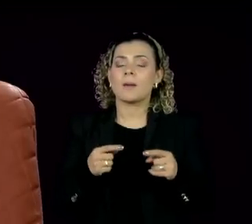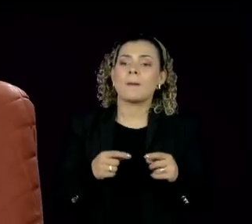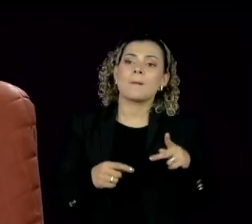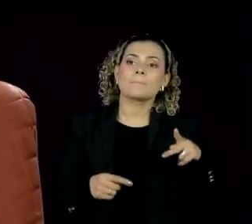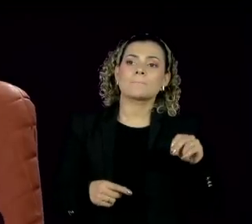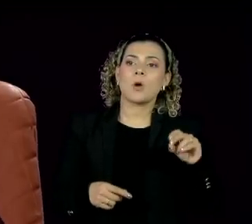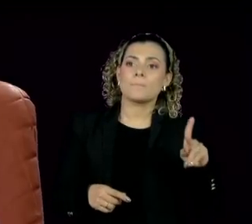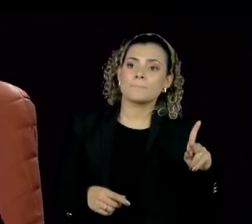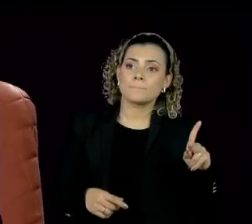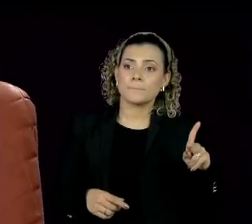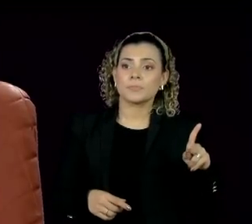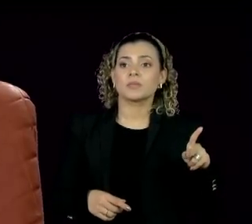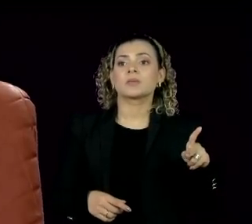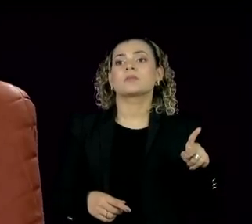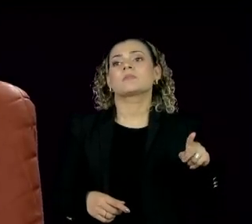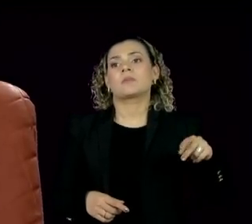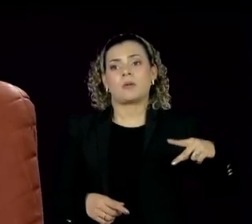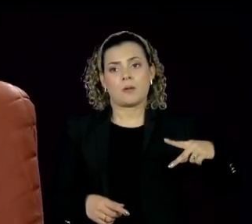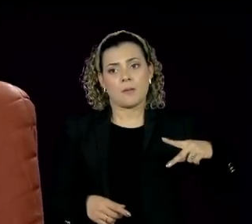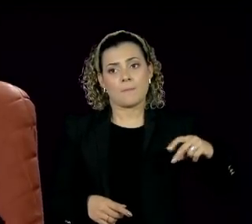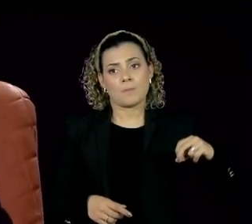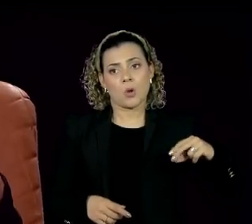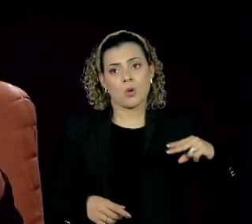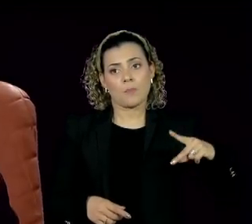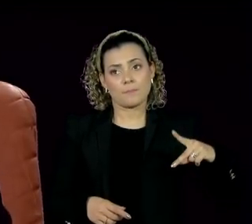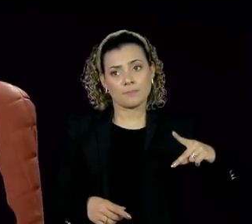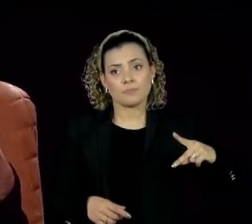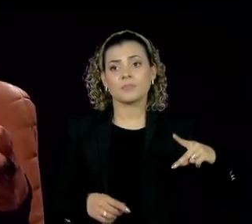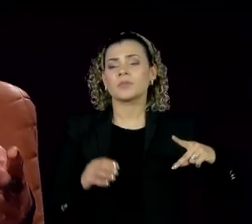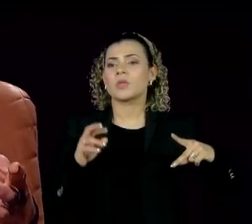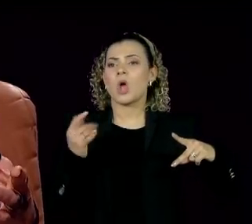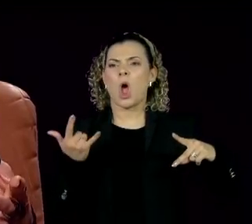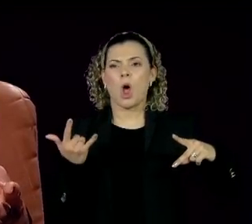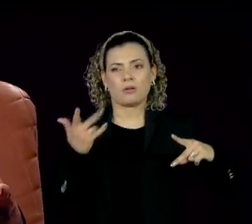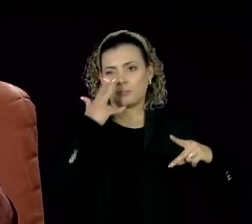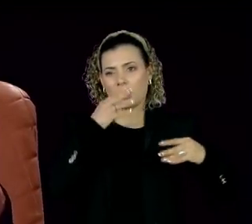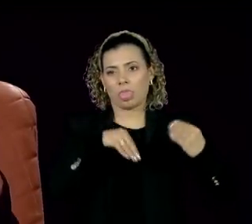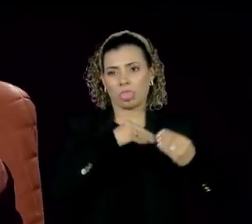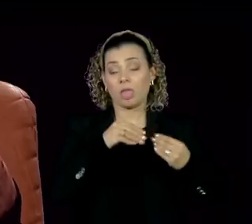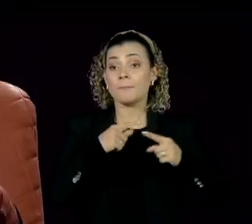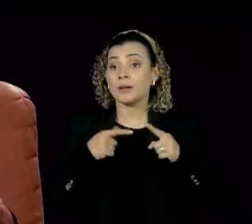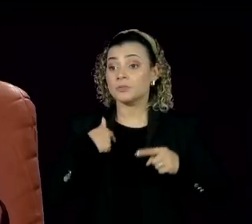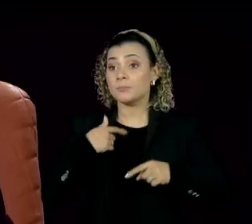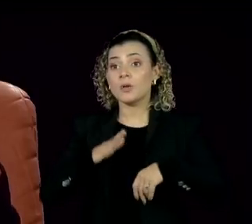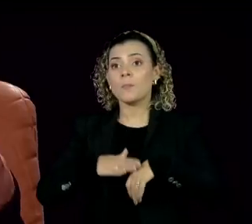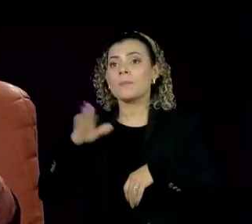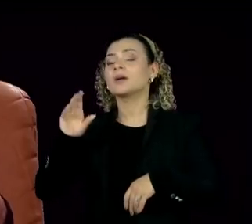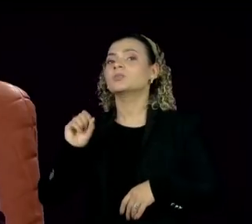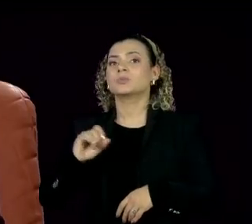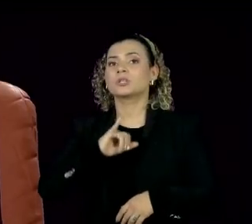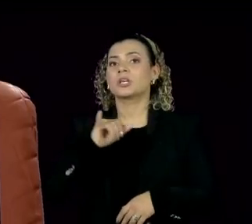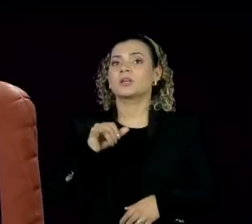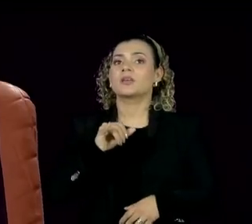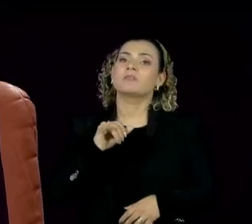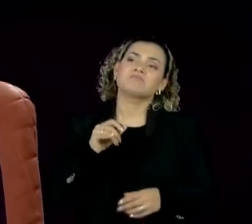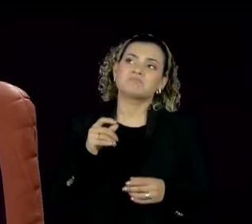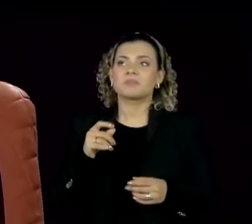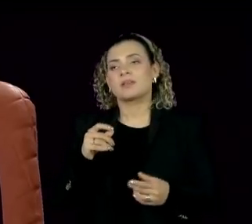rock e, como eu contei para vocês, a minha pegada era muito mais black, muito mais soul,